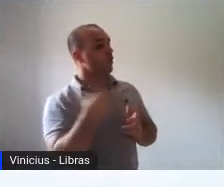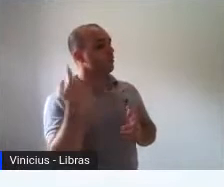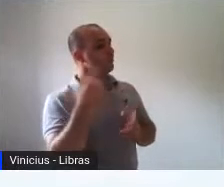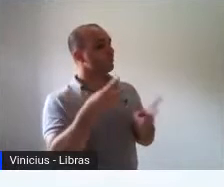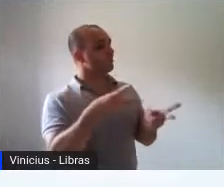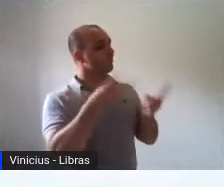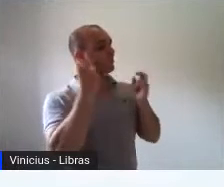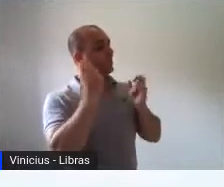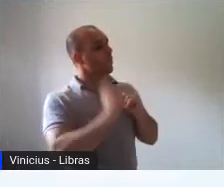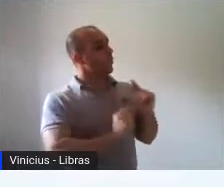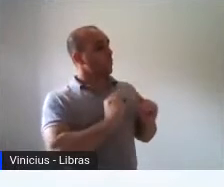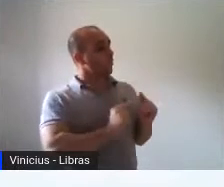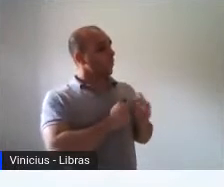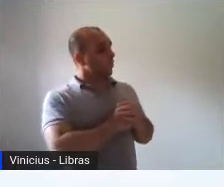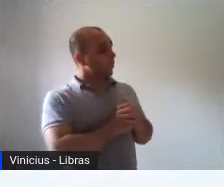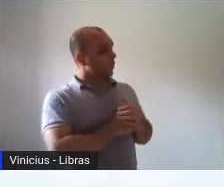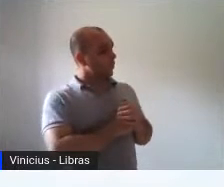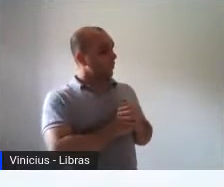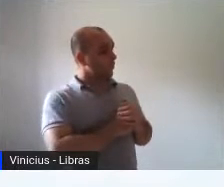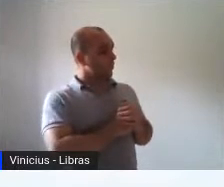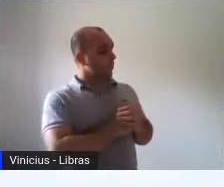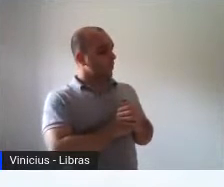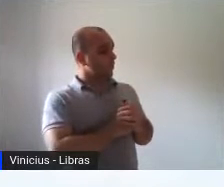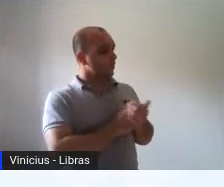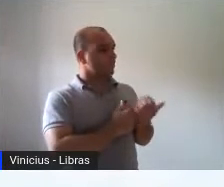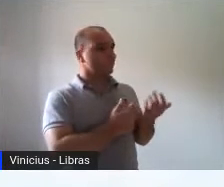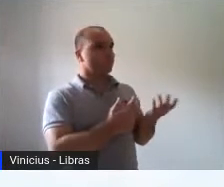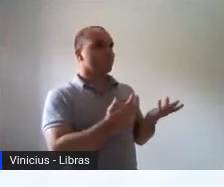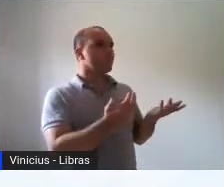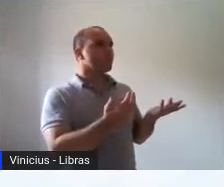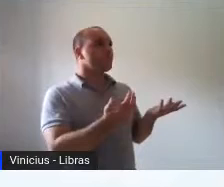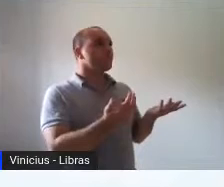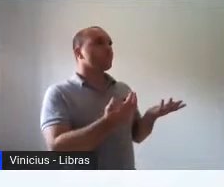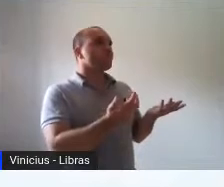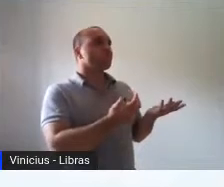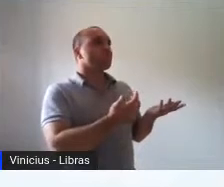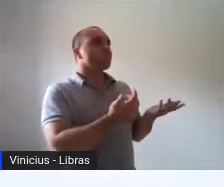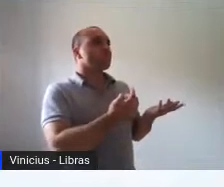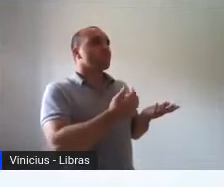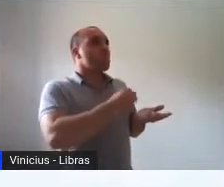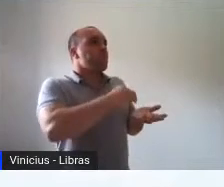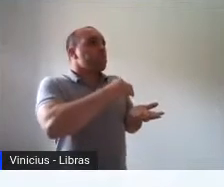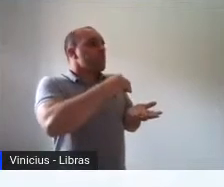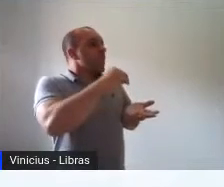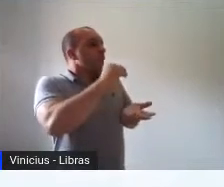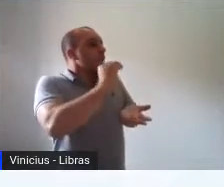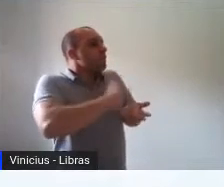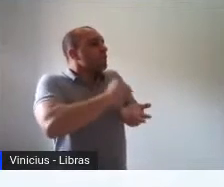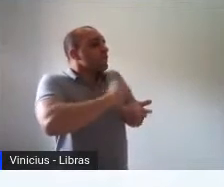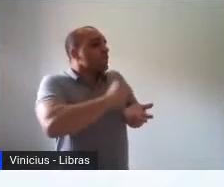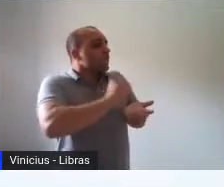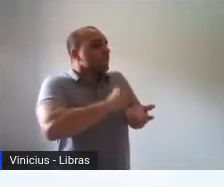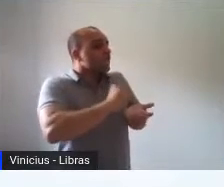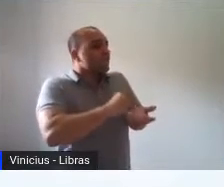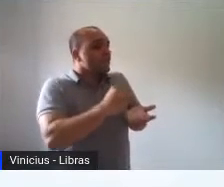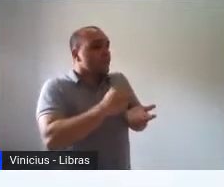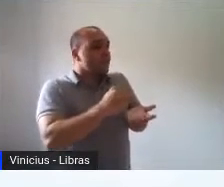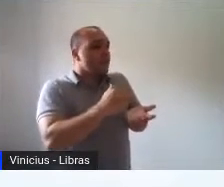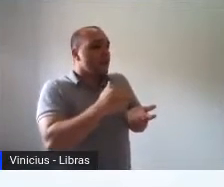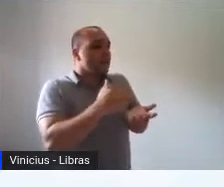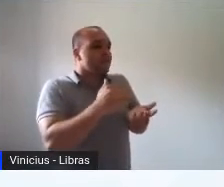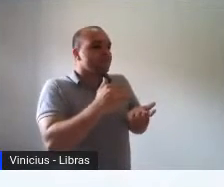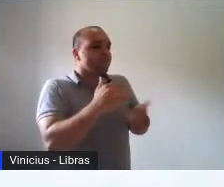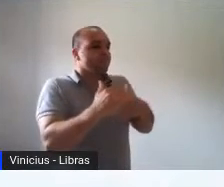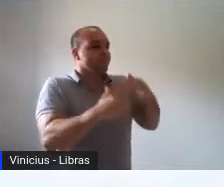STF, né? Algum órgão como a OAB ou outra instituição provoca, né, ou até os